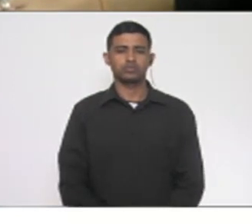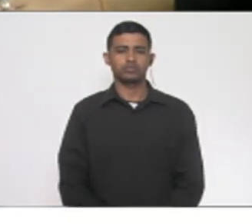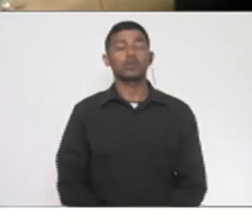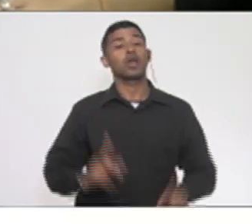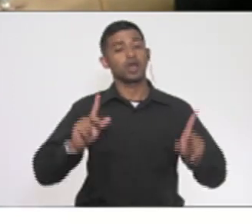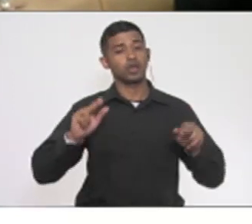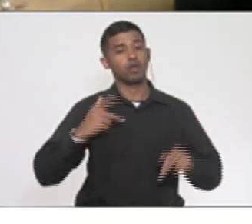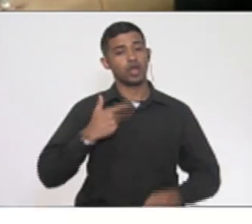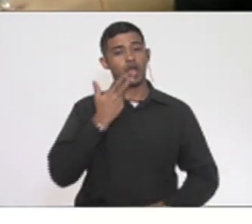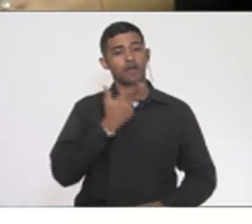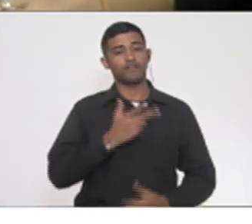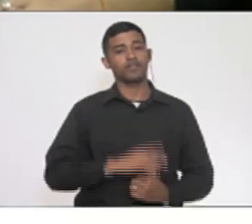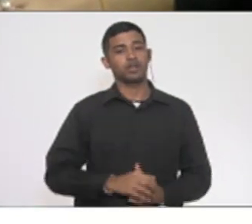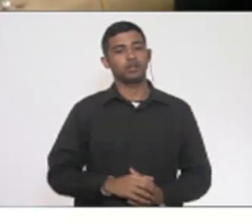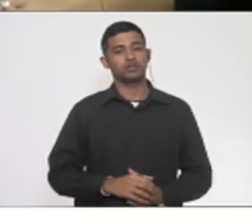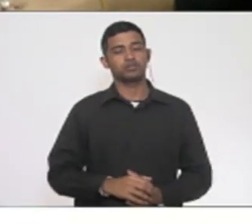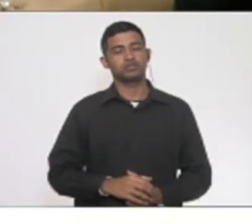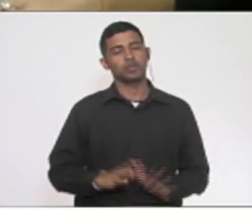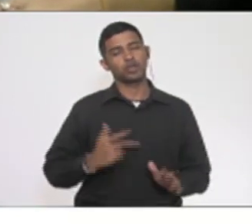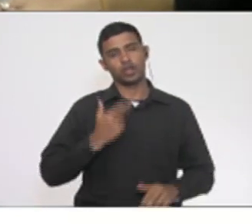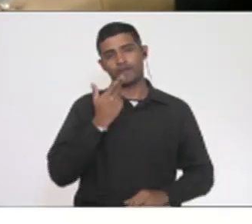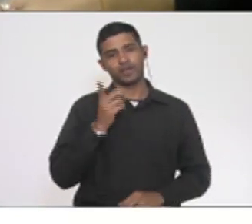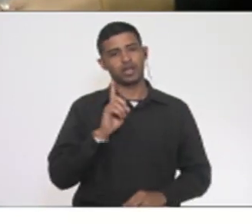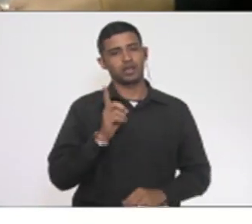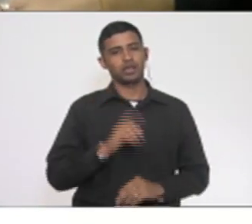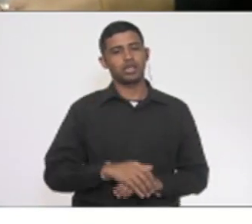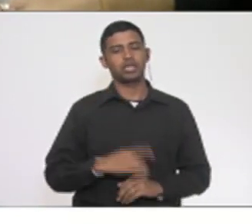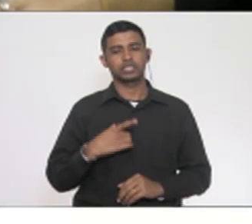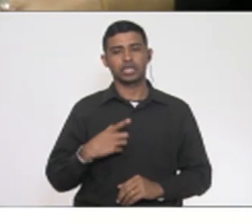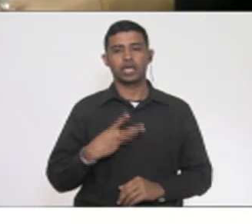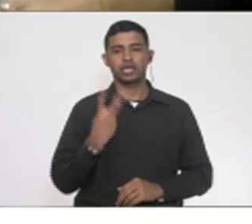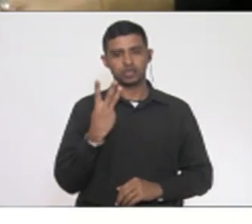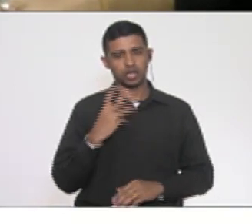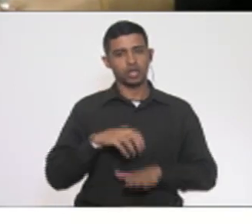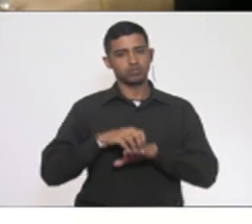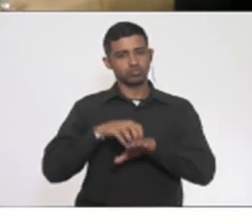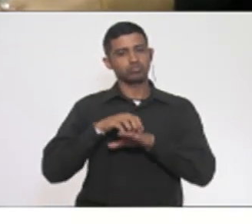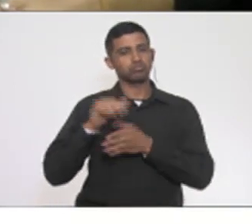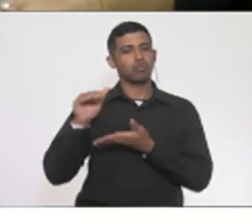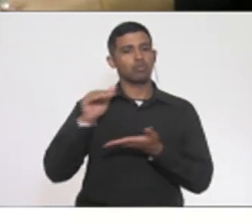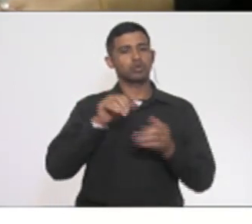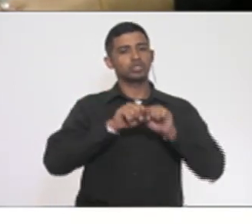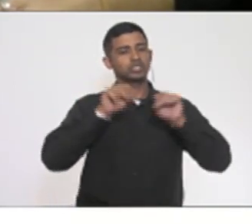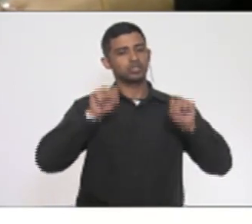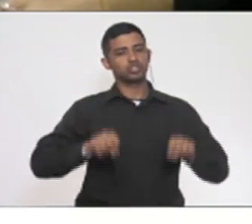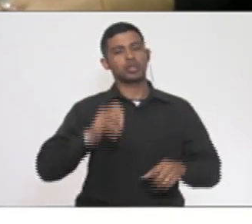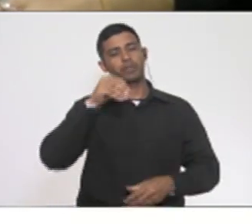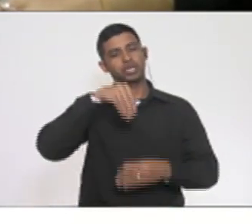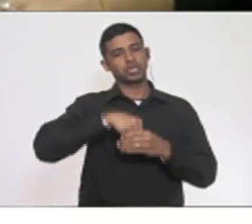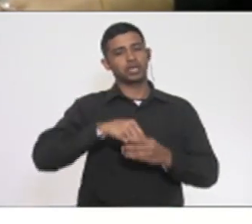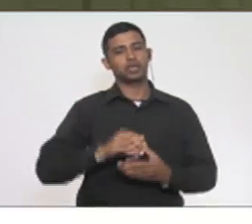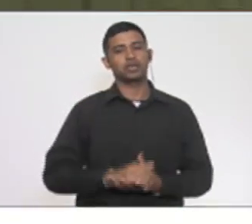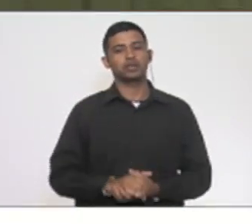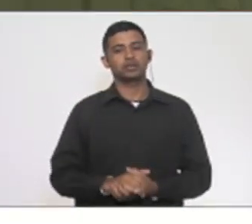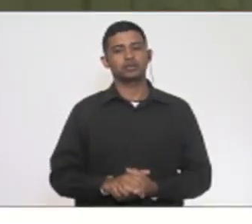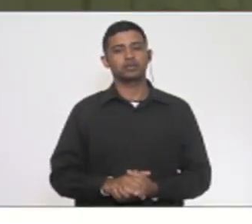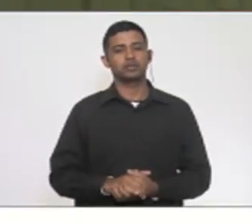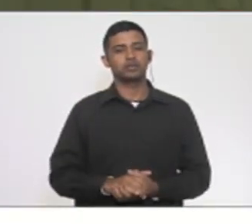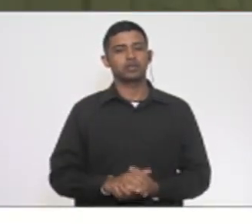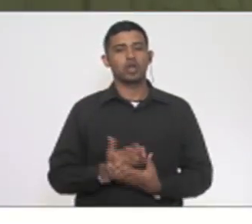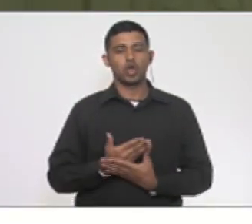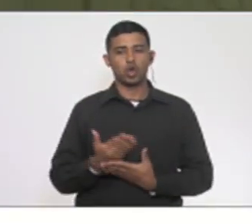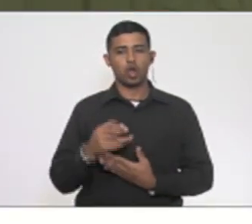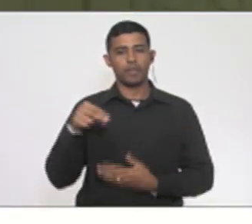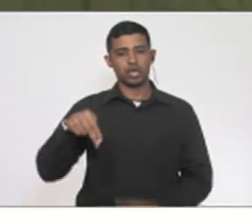Como eu falei, como eu não falei ainda, mas a gente tem 3 transportadoras no sistema integrado, que se começar do